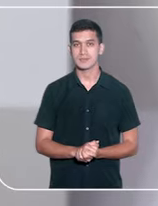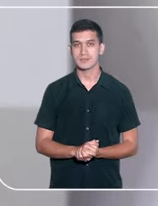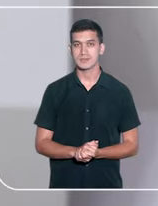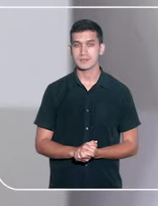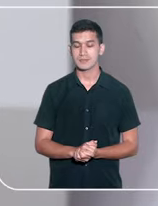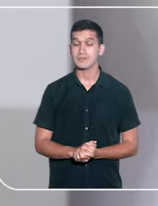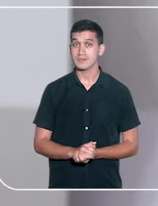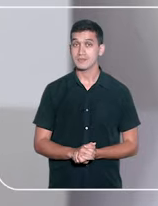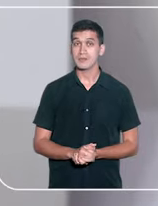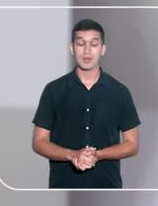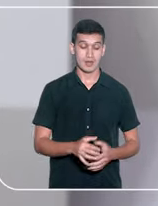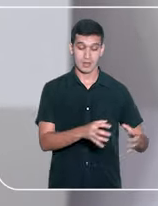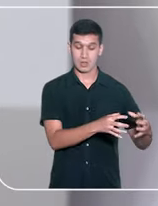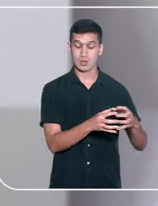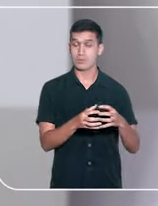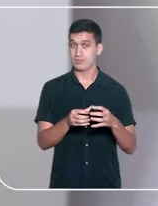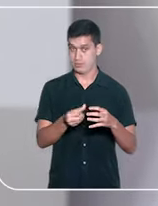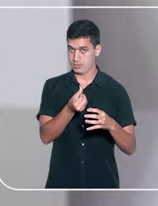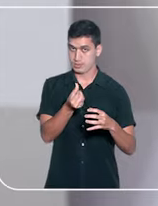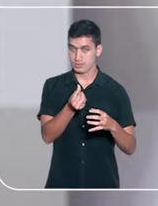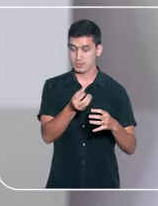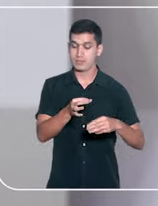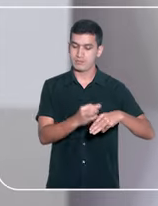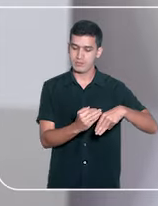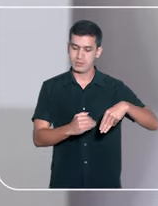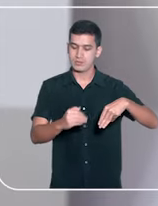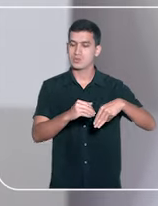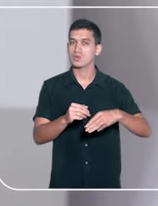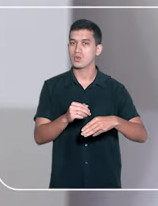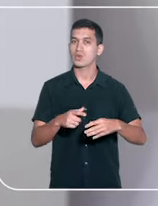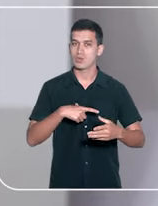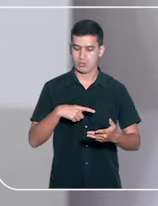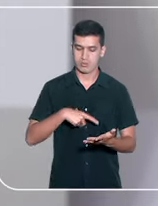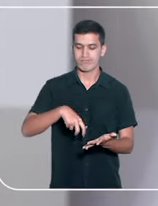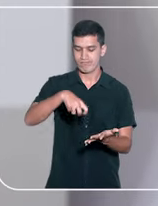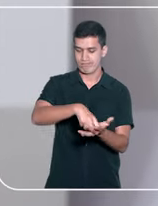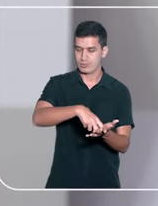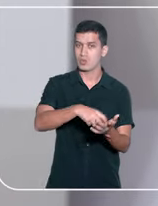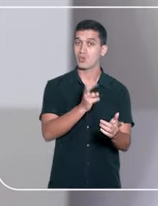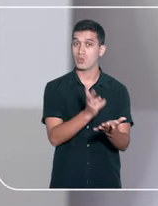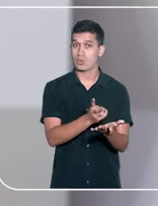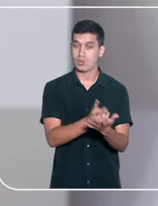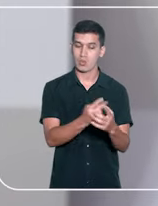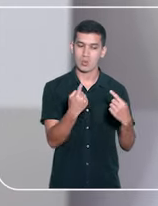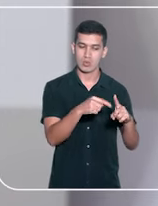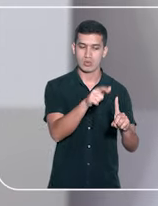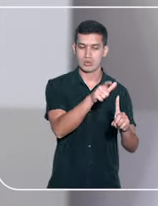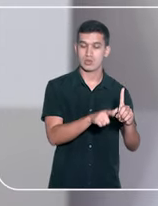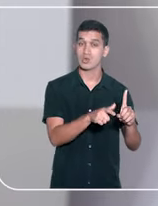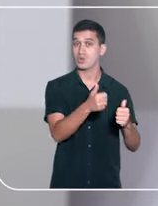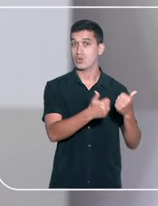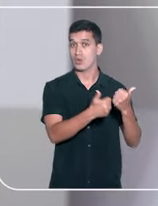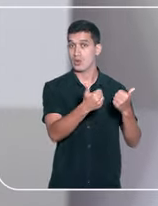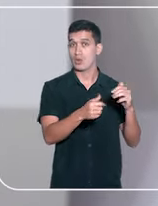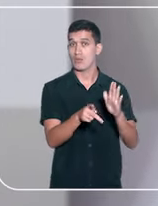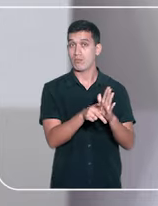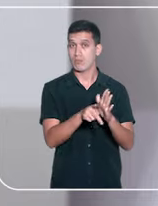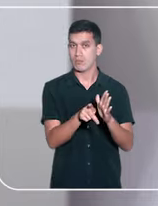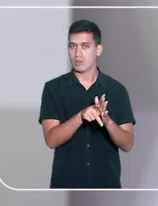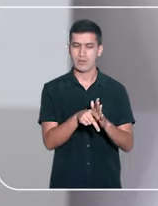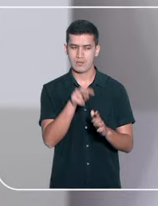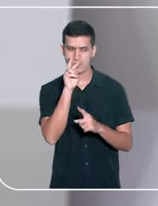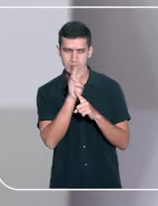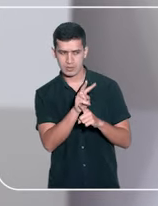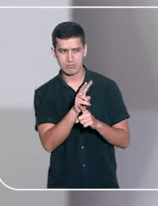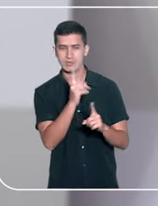STJ na sexta turma os ministros mantiveram ação penal contra jogador acusado na operação penalidade